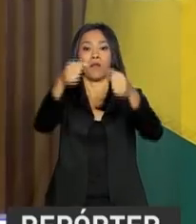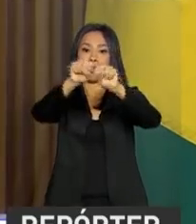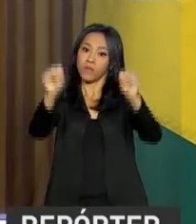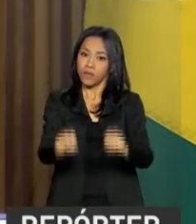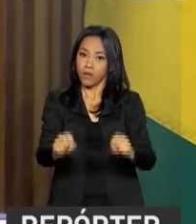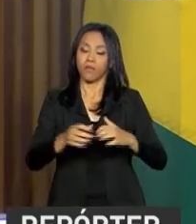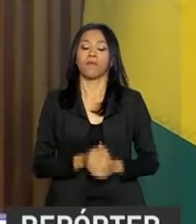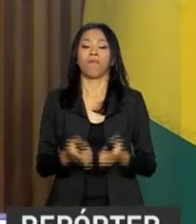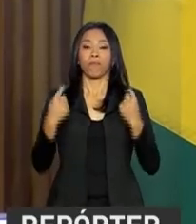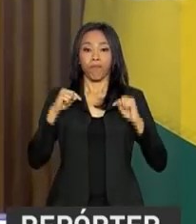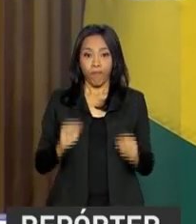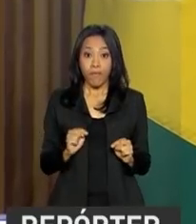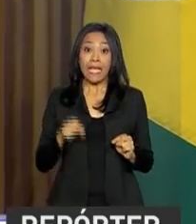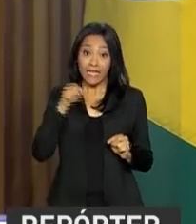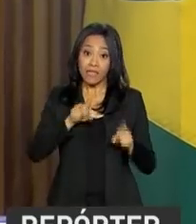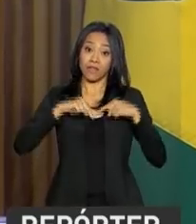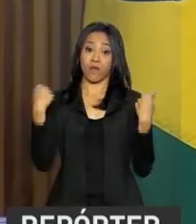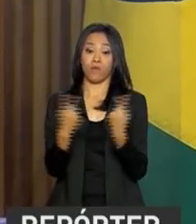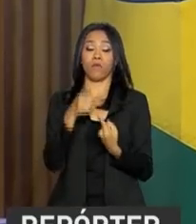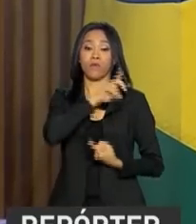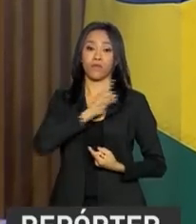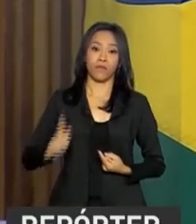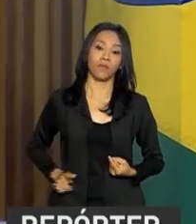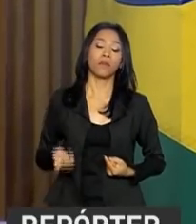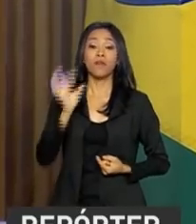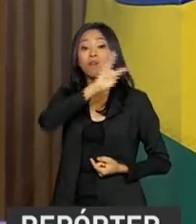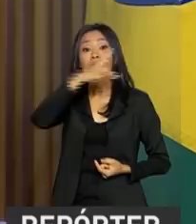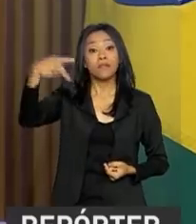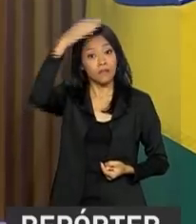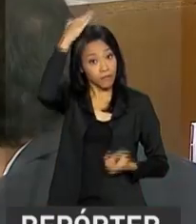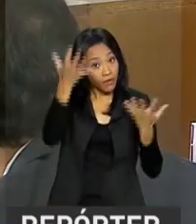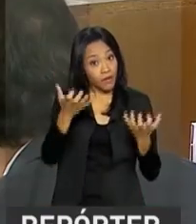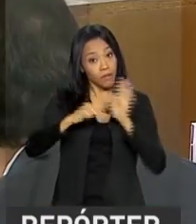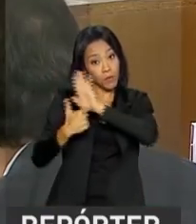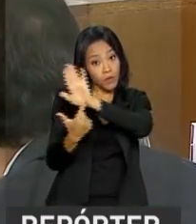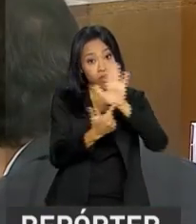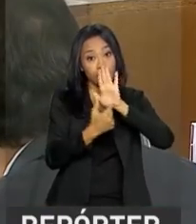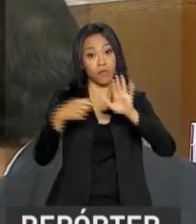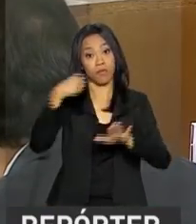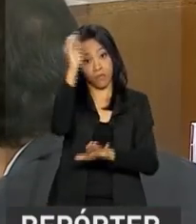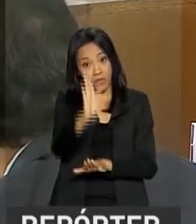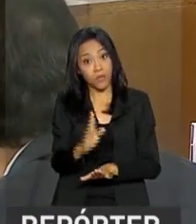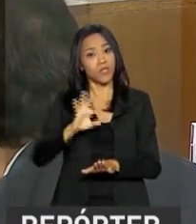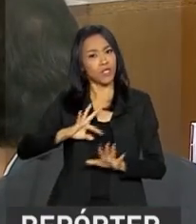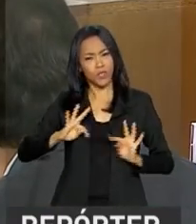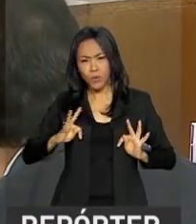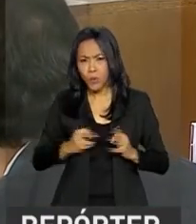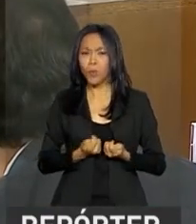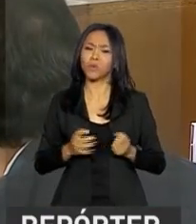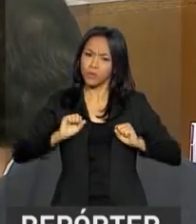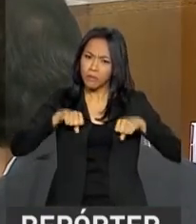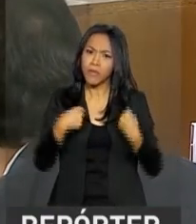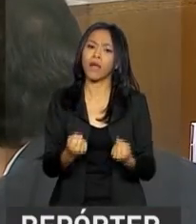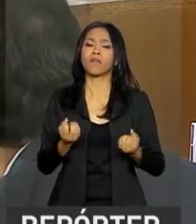da reunião com os governadores o presidente temer quer mostrar que todo o país está empenhado para garantir mais segurança